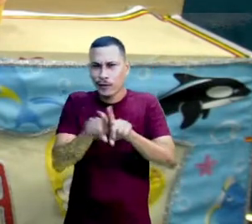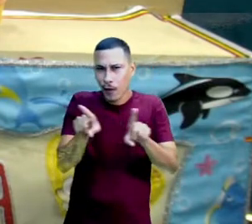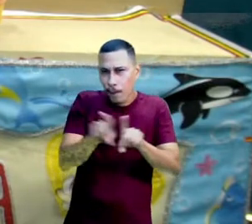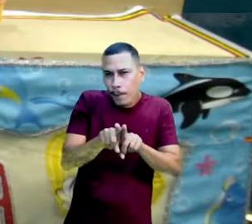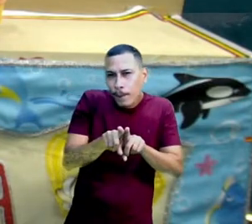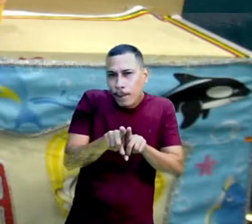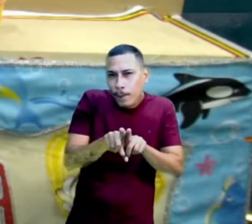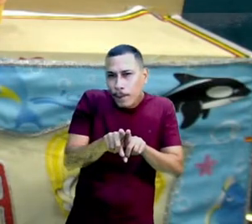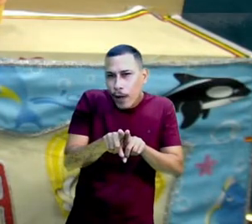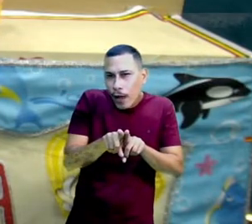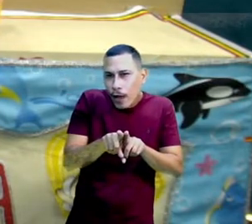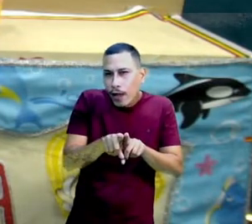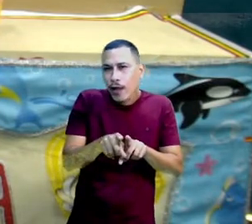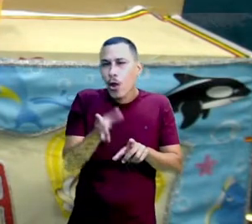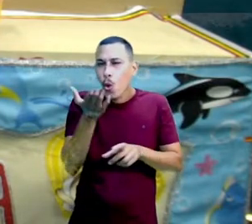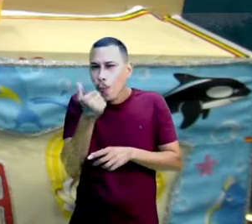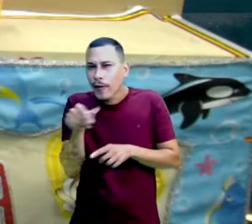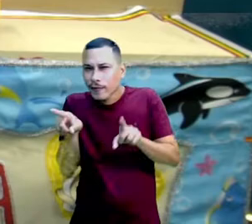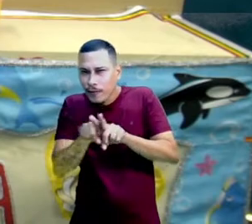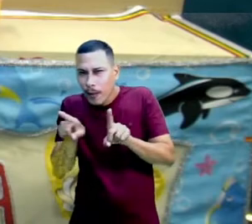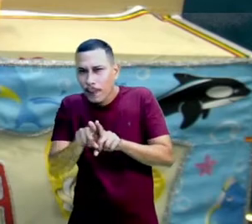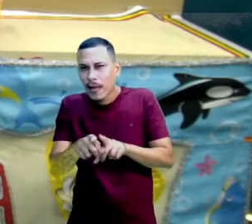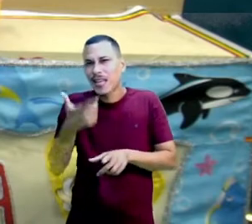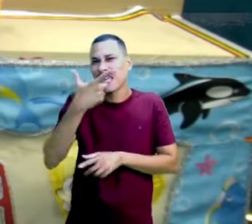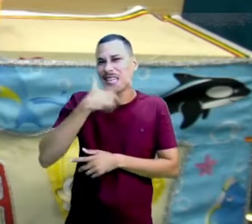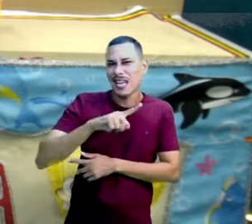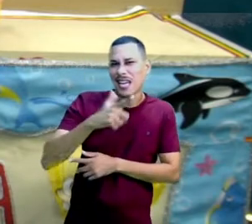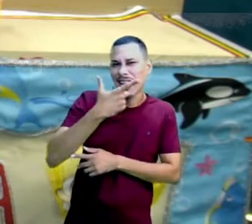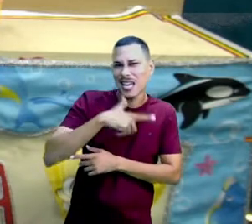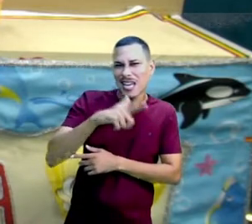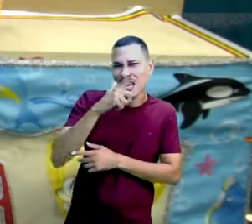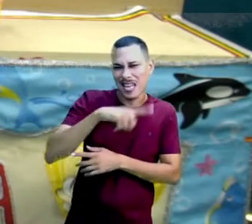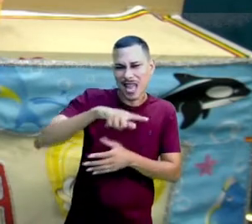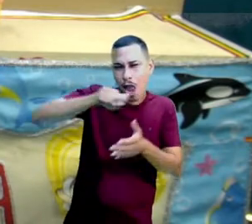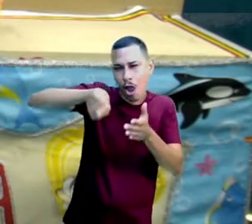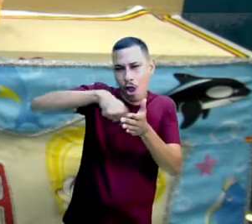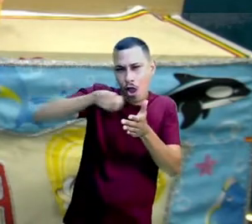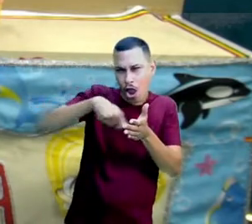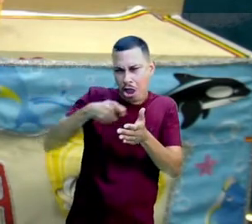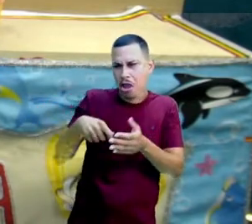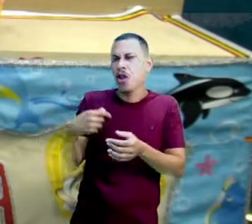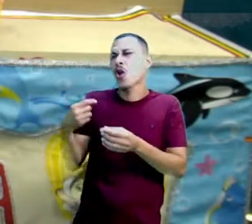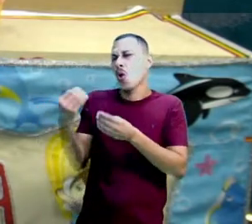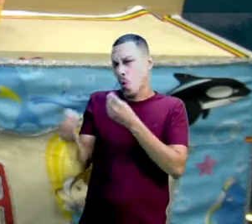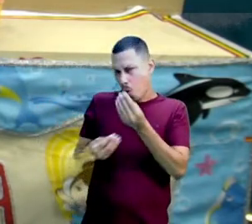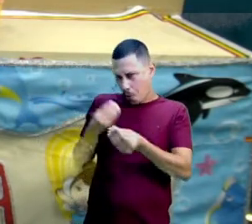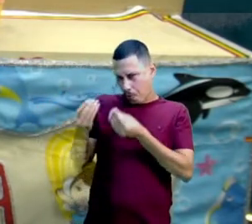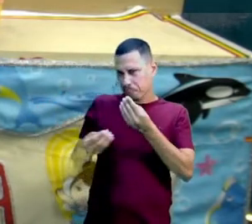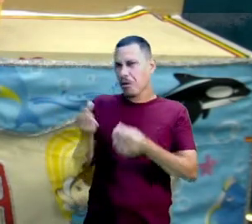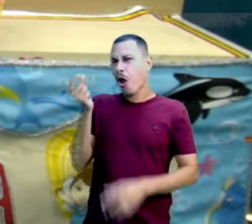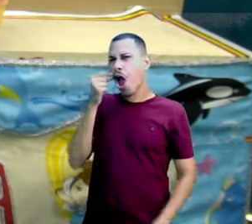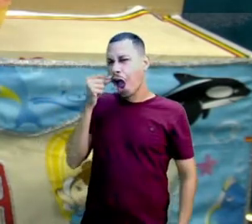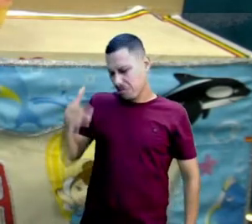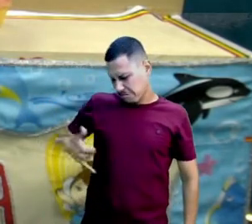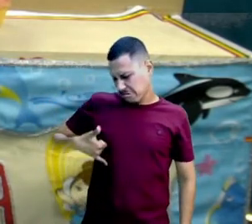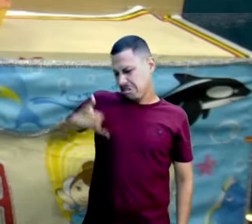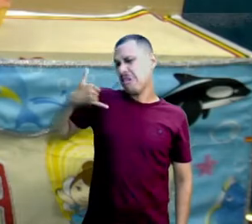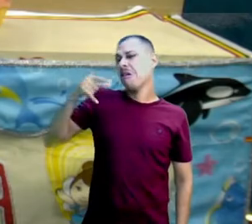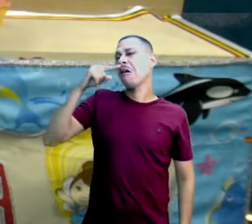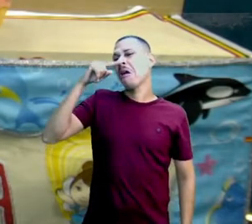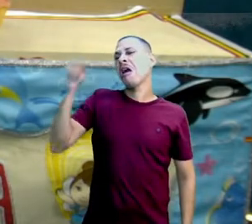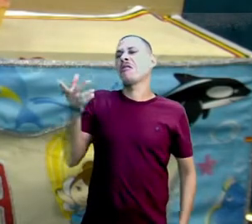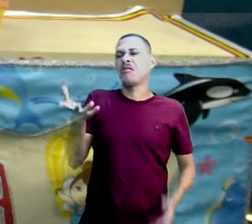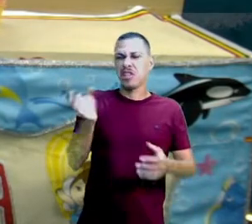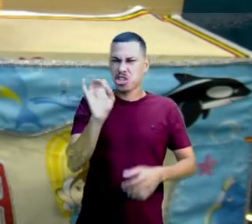poção de requeijão, leiturinha. Olha como esse rato tava metido, leiturinha. Só queria comer